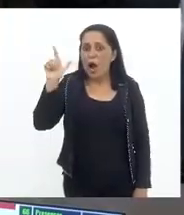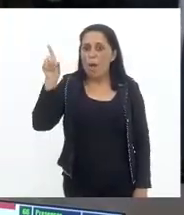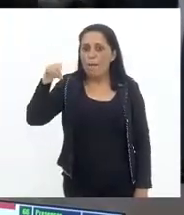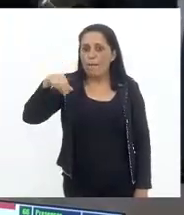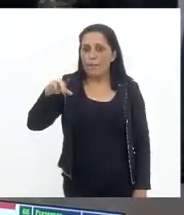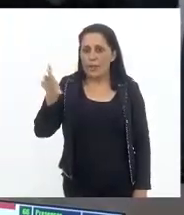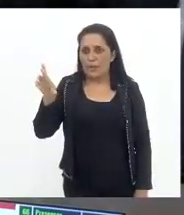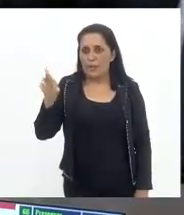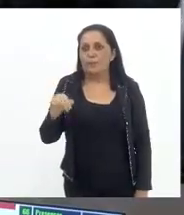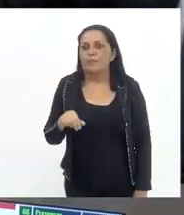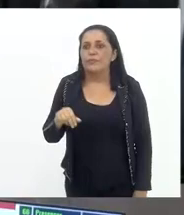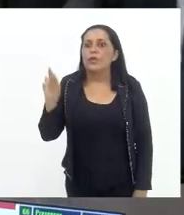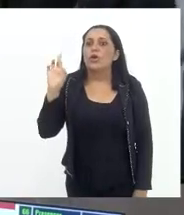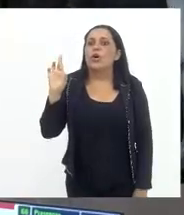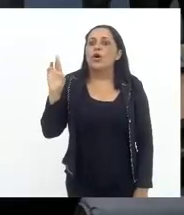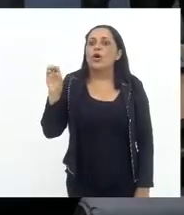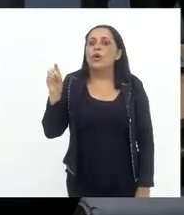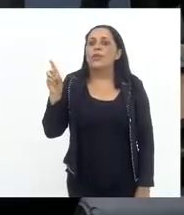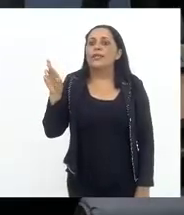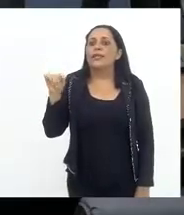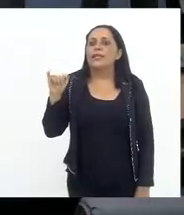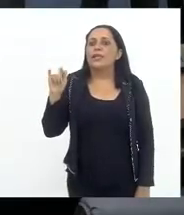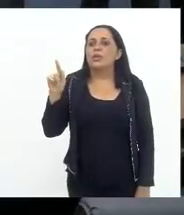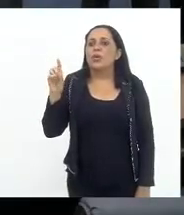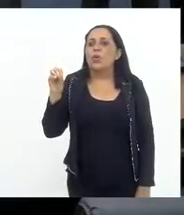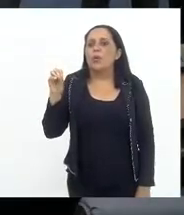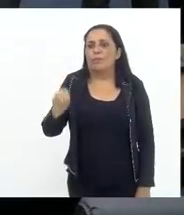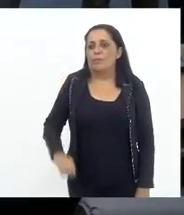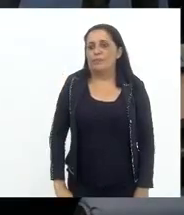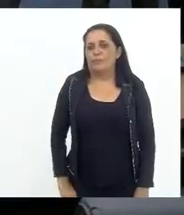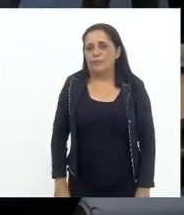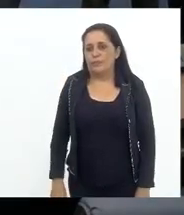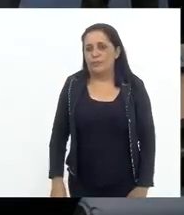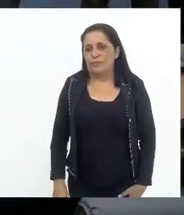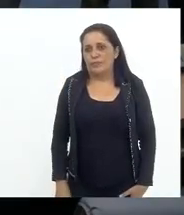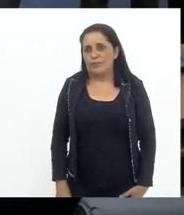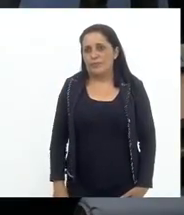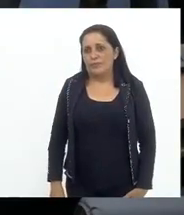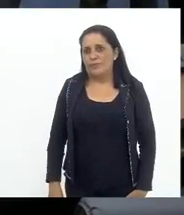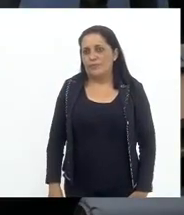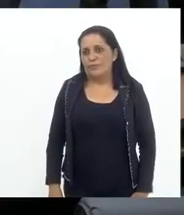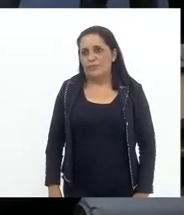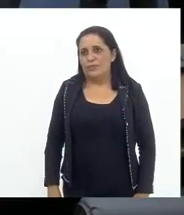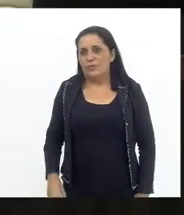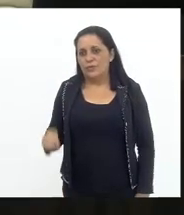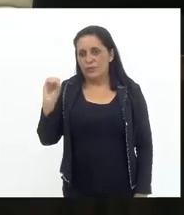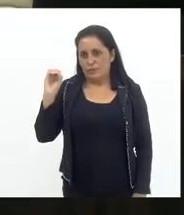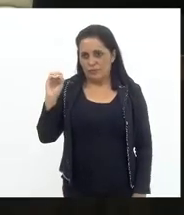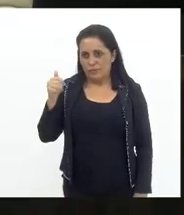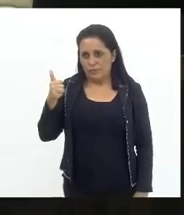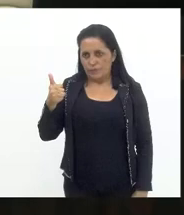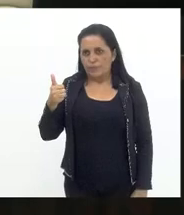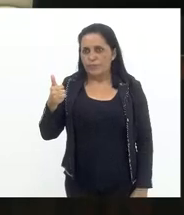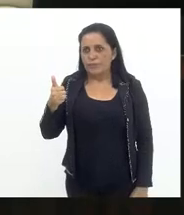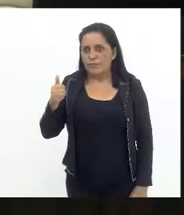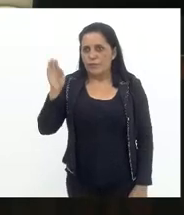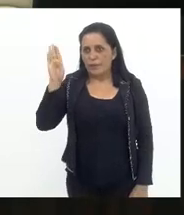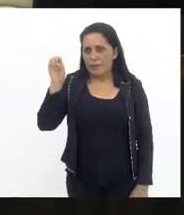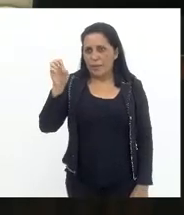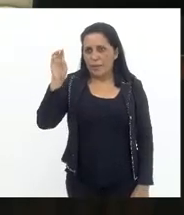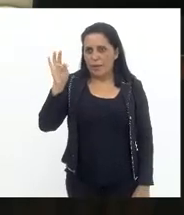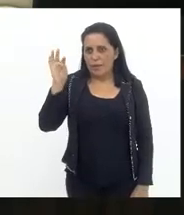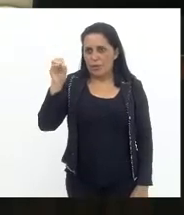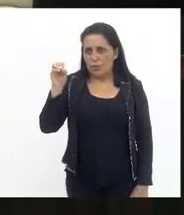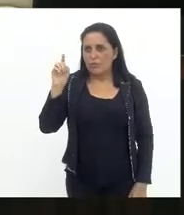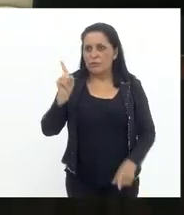Rodrigo Amorim. Ok? Bebetão já está, Marcelo do seu